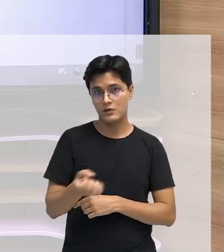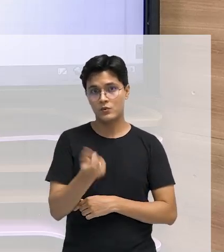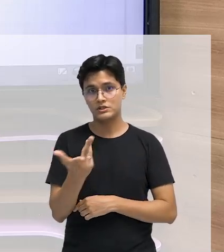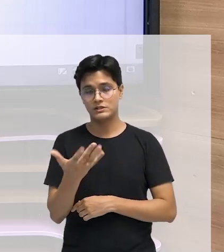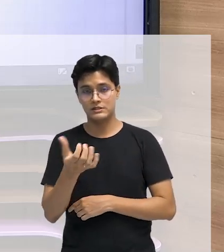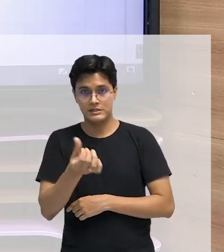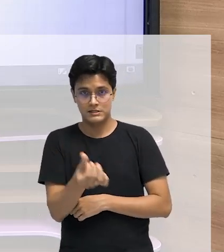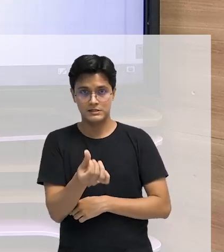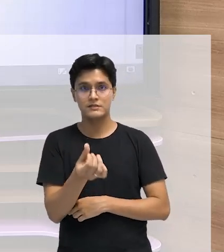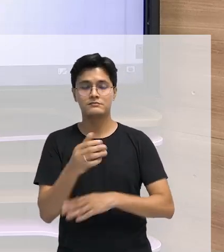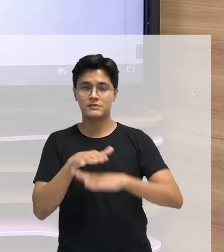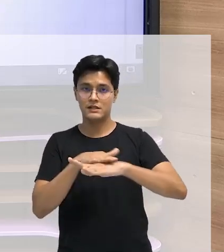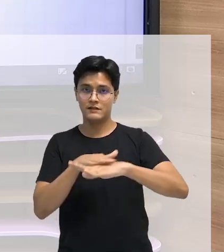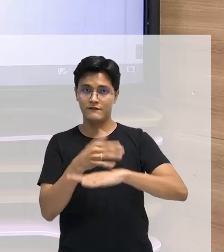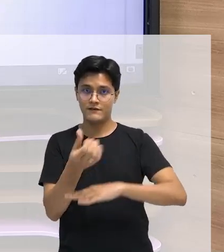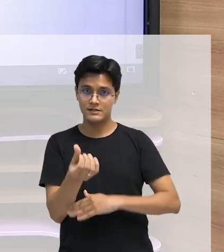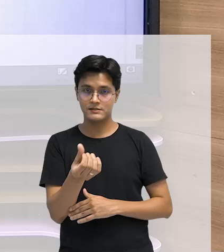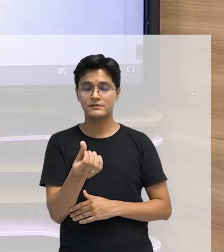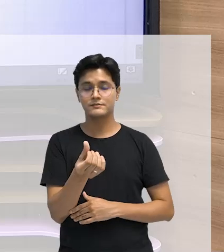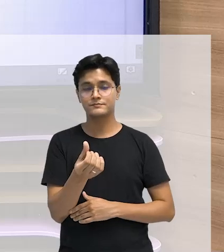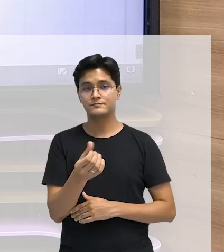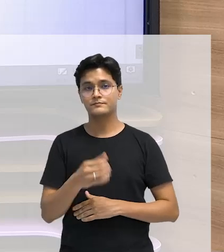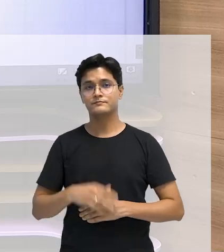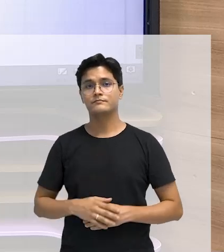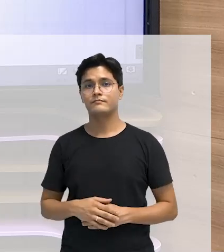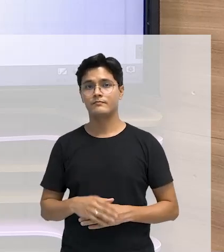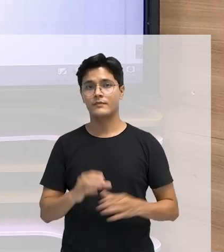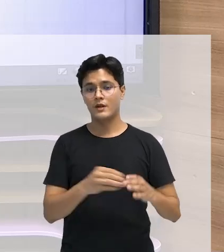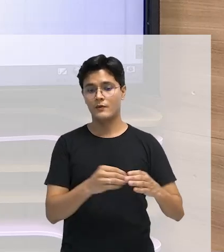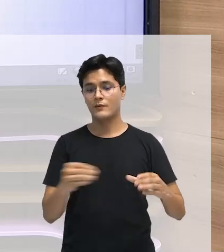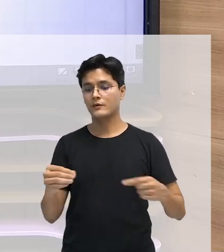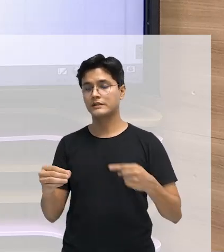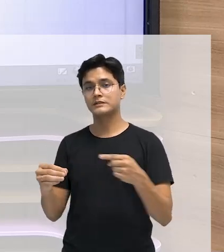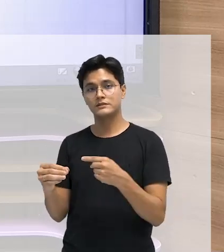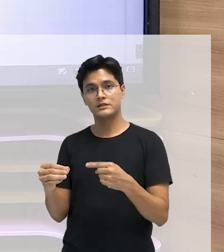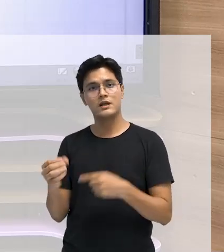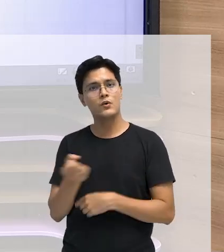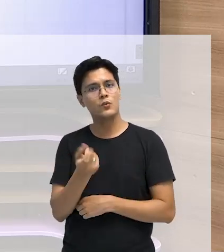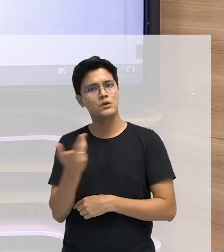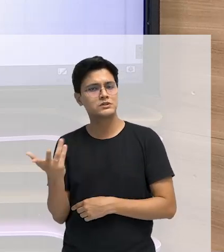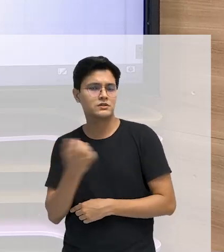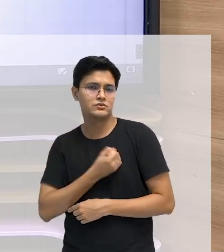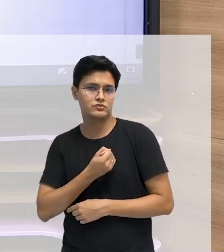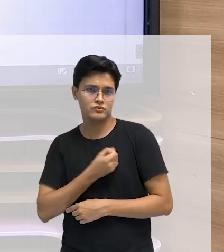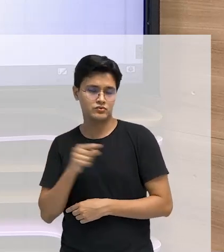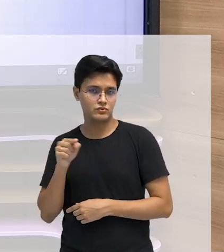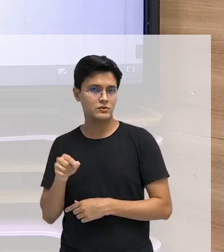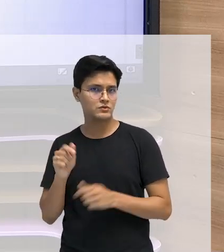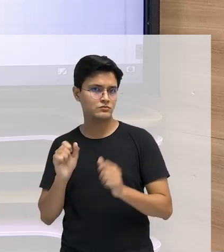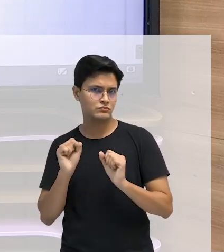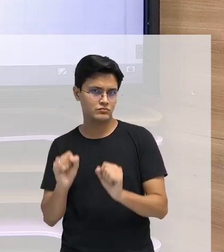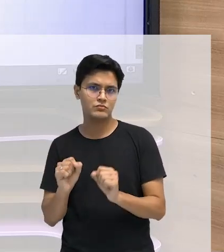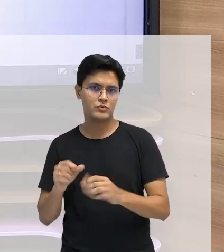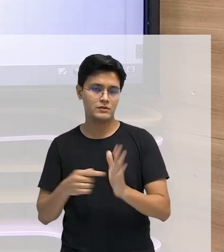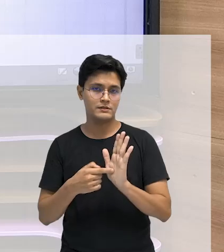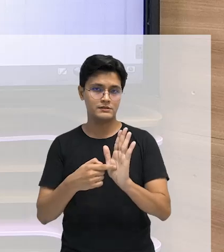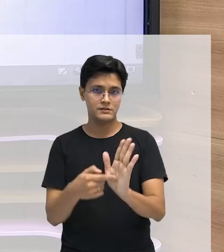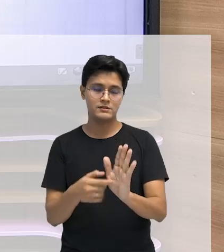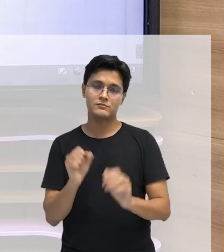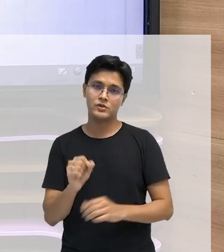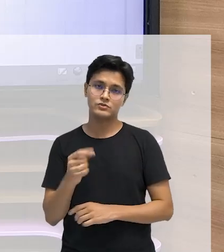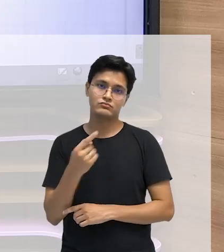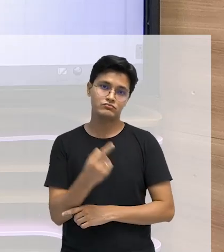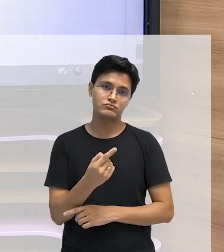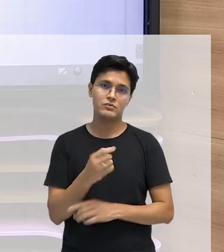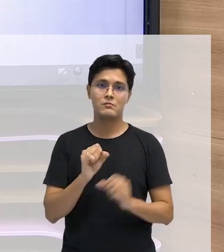tá? E os meus casos favoráveis são os números que podem sair. Pode sair o 1, pode sair o 3, pode sair o 5.